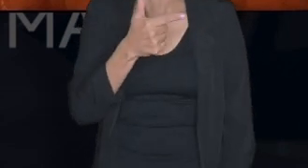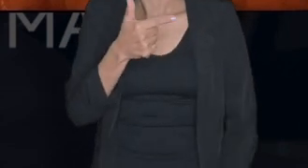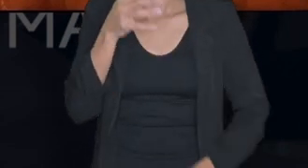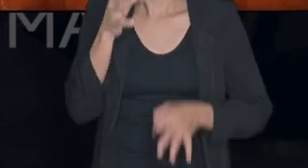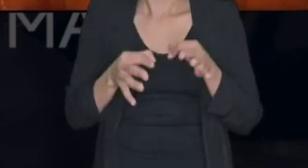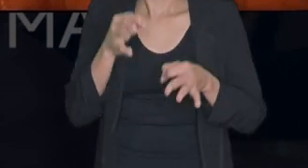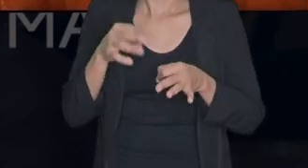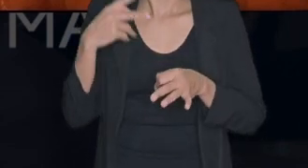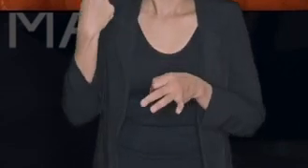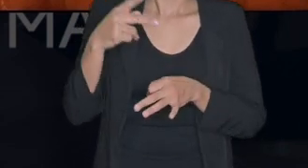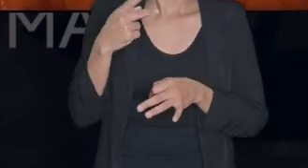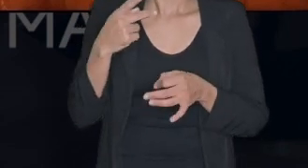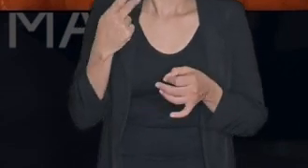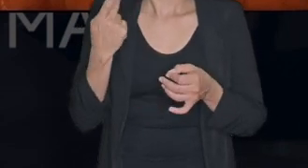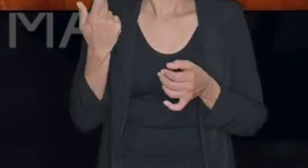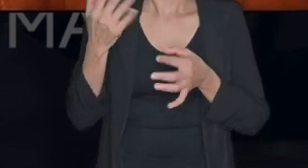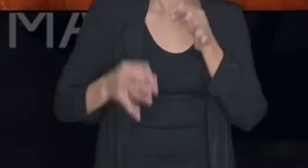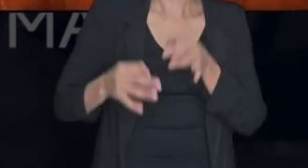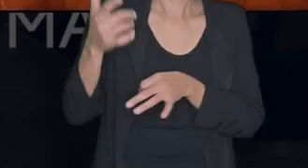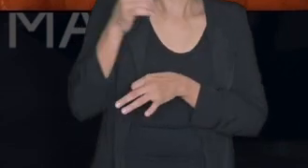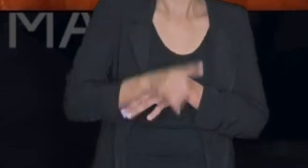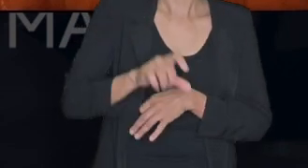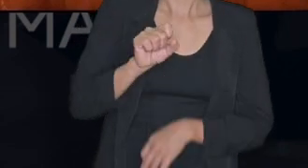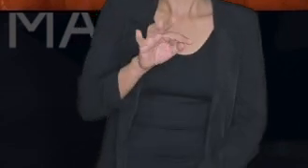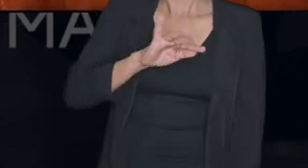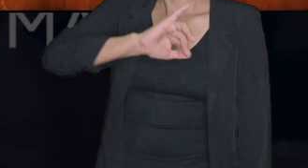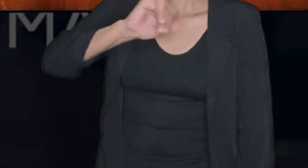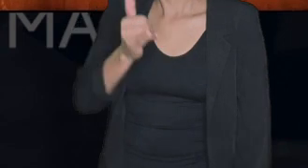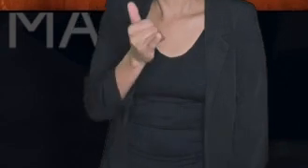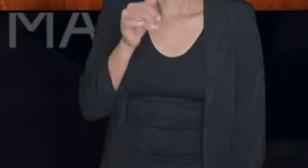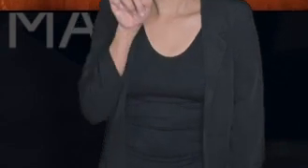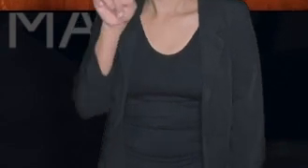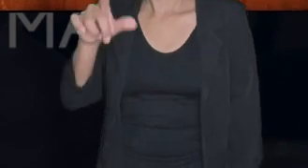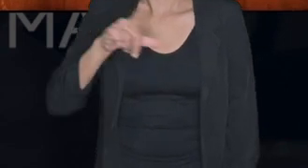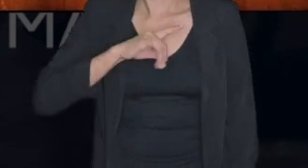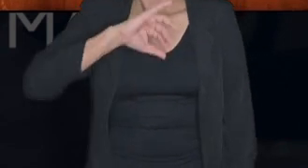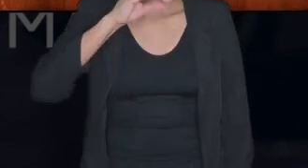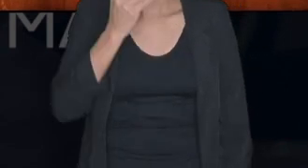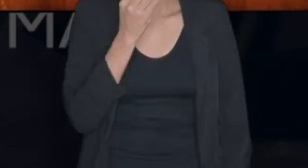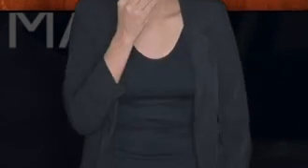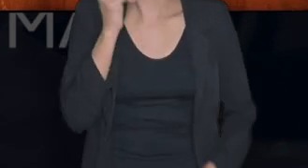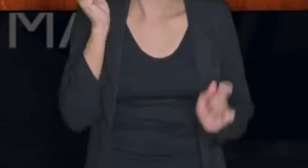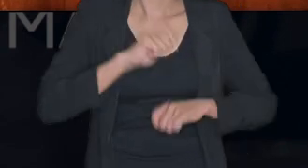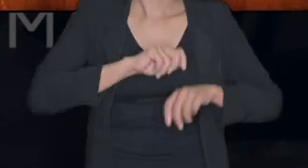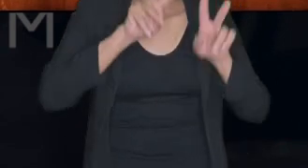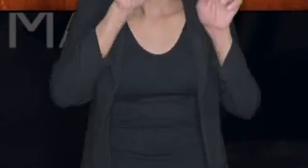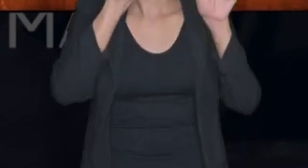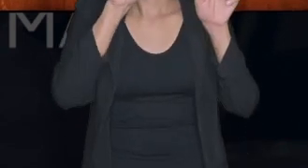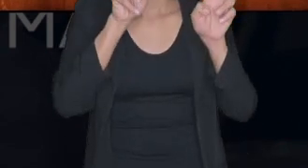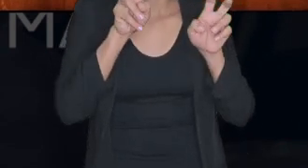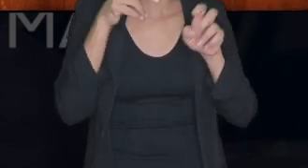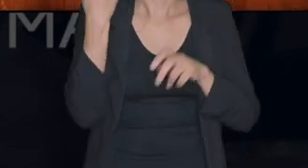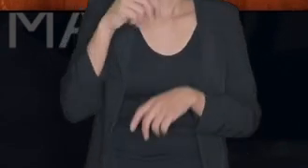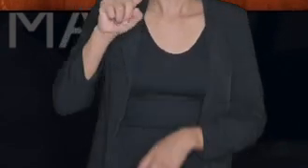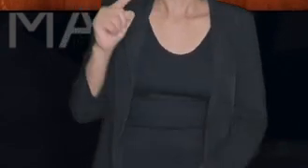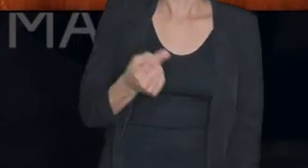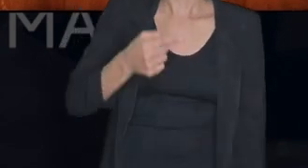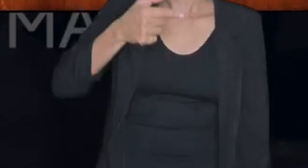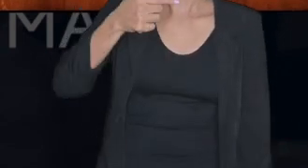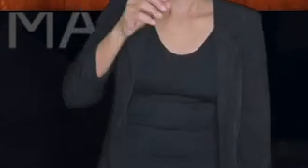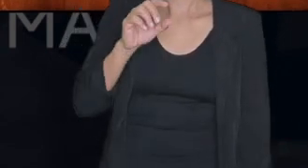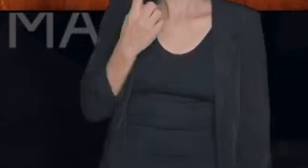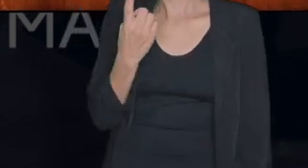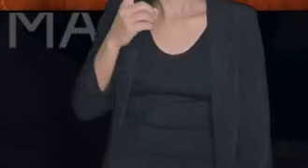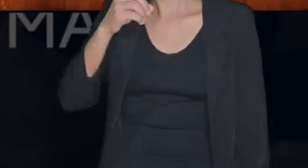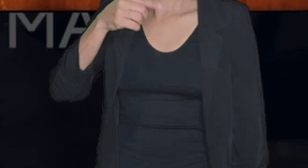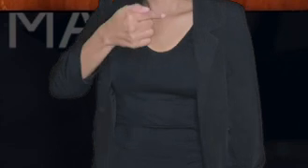o STJ teve a oportunidade de, no tema 1074, deitar luzes sobre